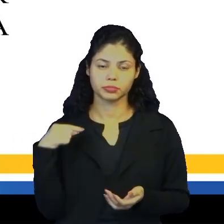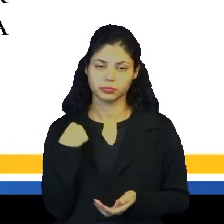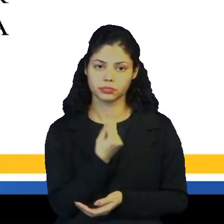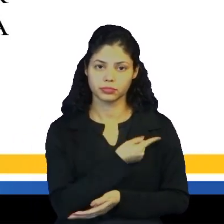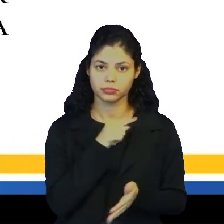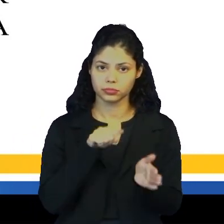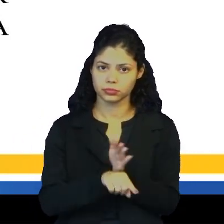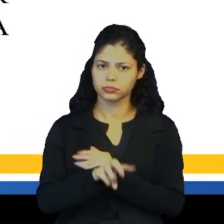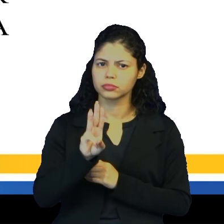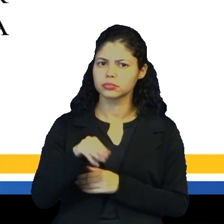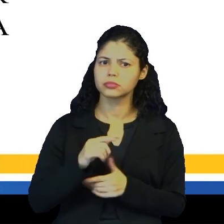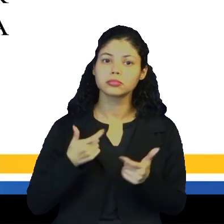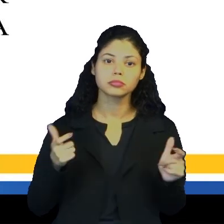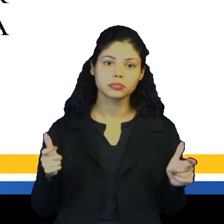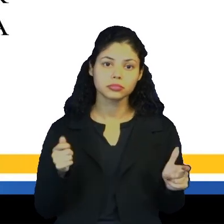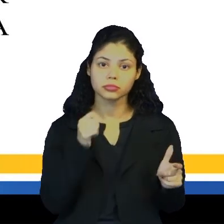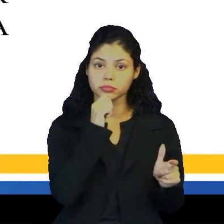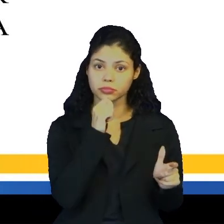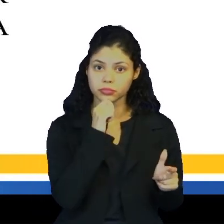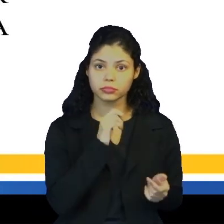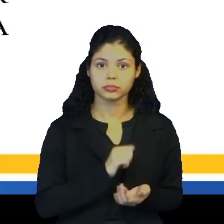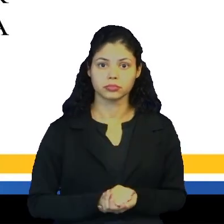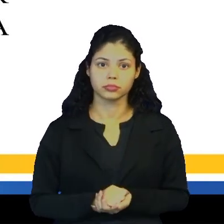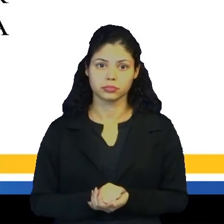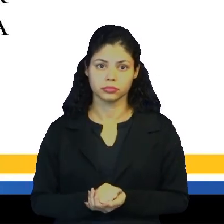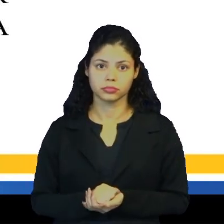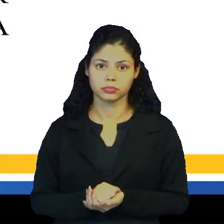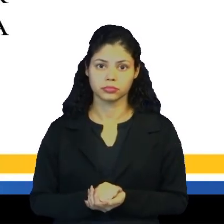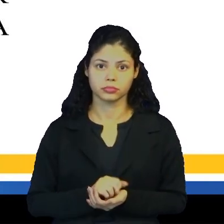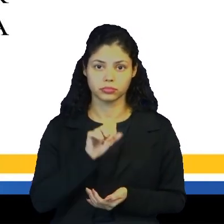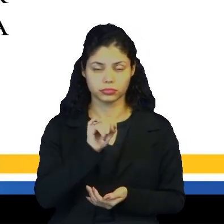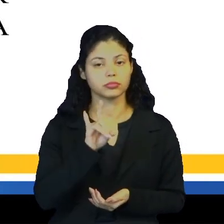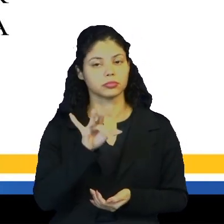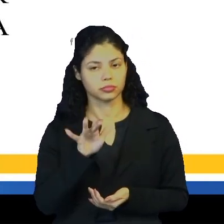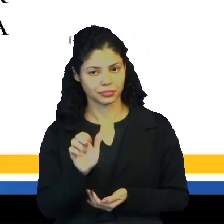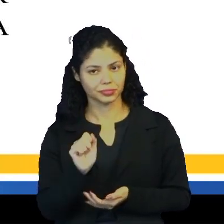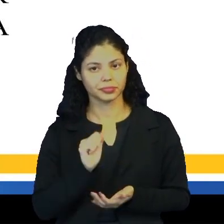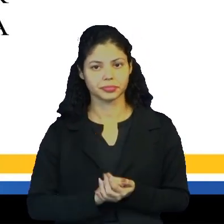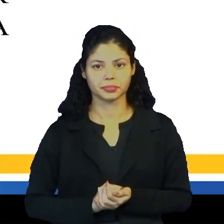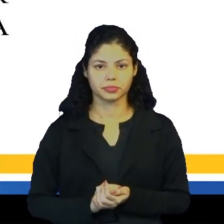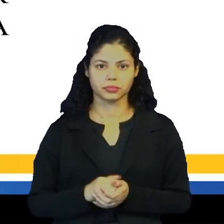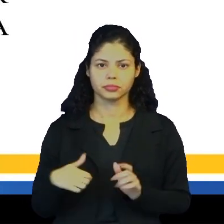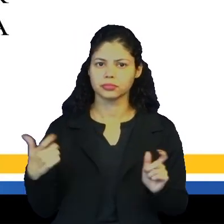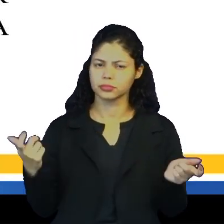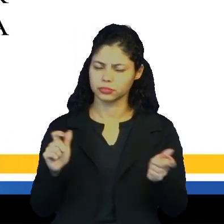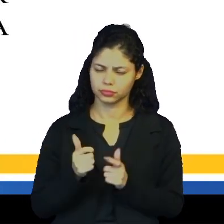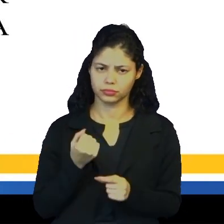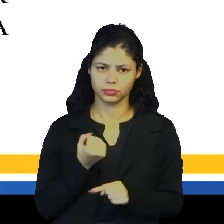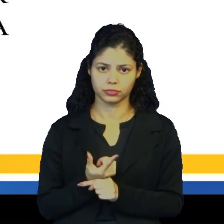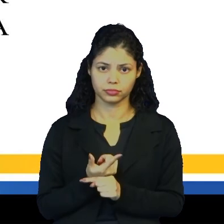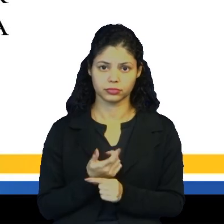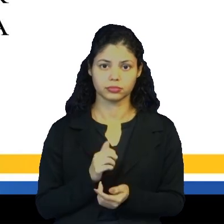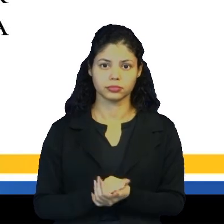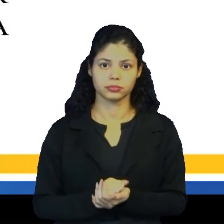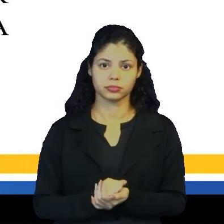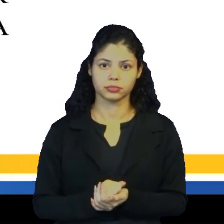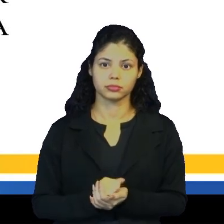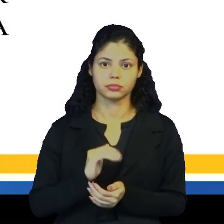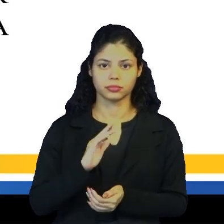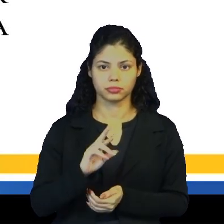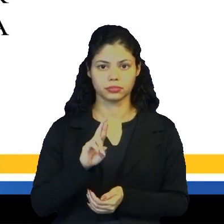nossa pergunta. Quem comprou a maior quantidade de carne? Foi Silvia, né? E quem comprou a menor quantidade de